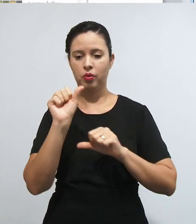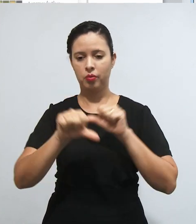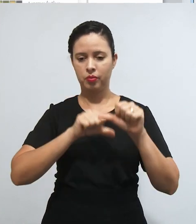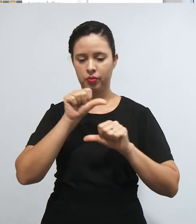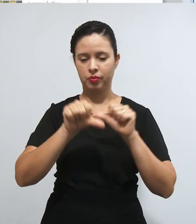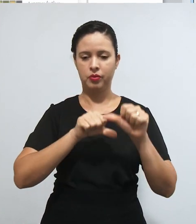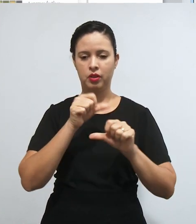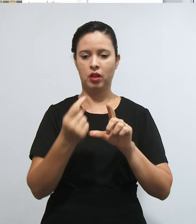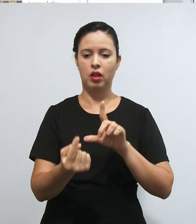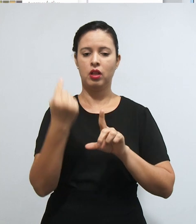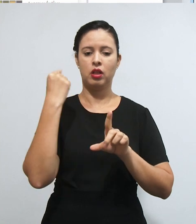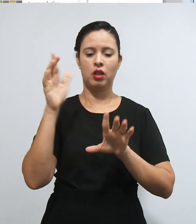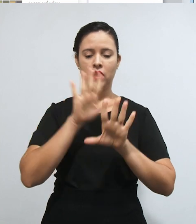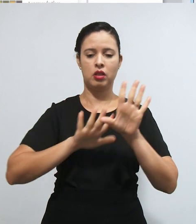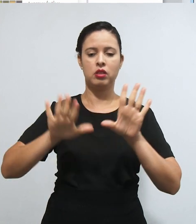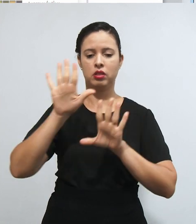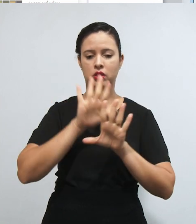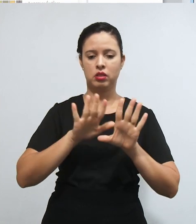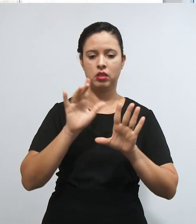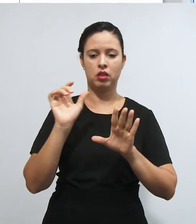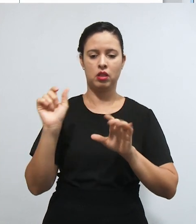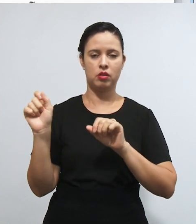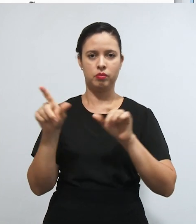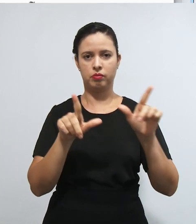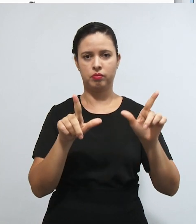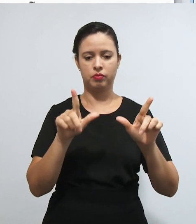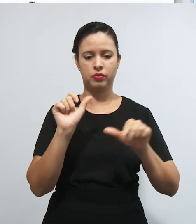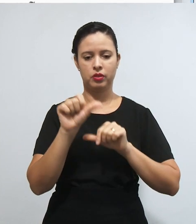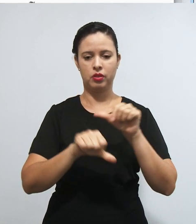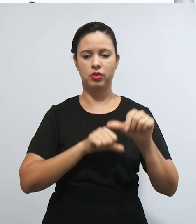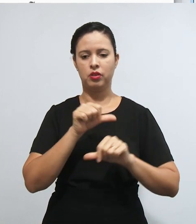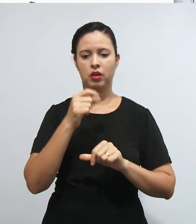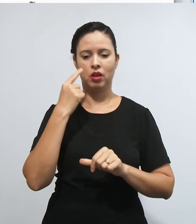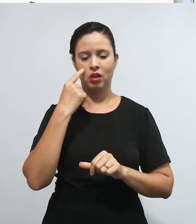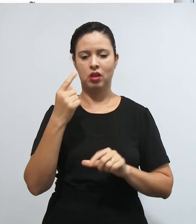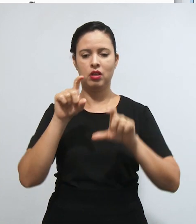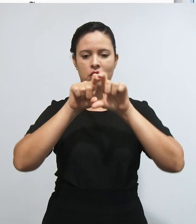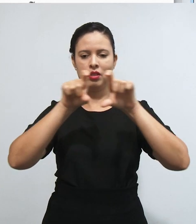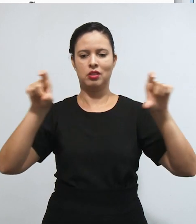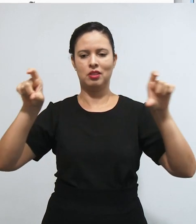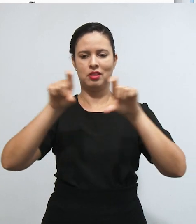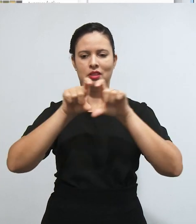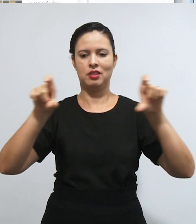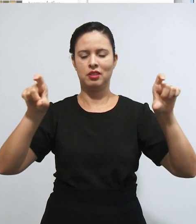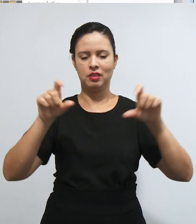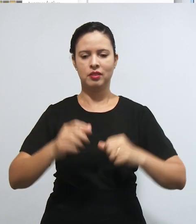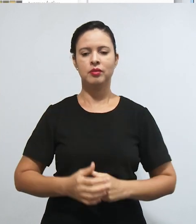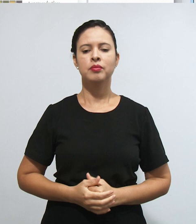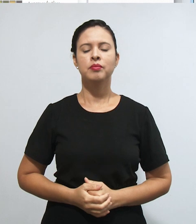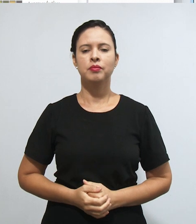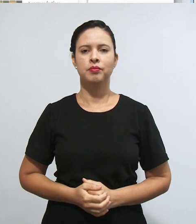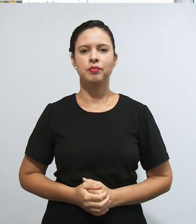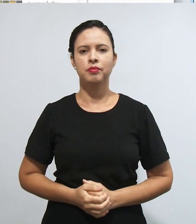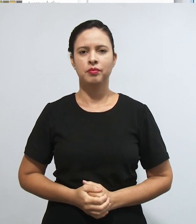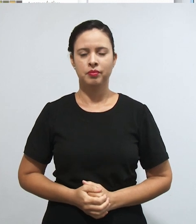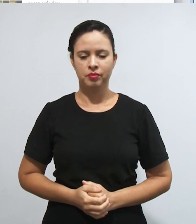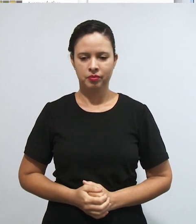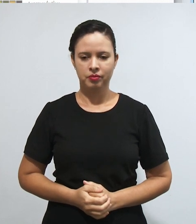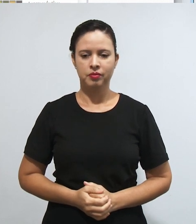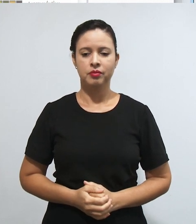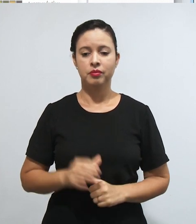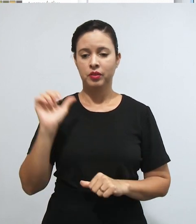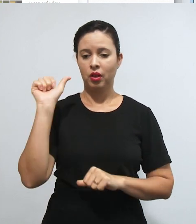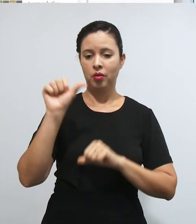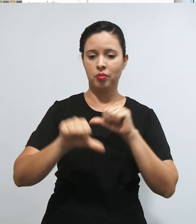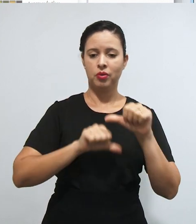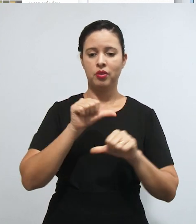que lá atrás, deixa eu até trocar aqui o slide, ó, vou entrar nesse aqui que dá para ver a barra toda. Então aqui, ó, você consegue mudar